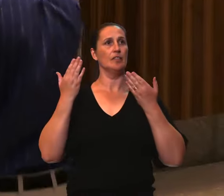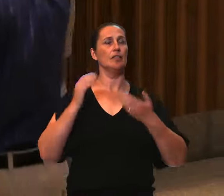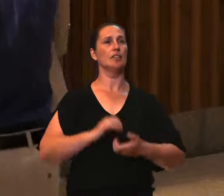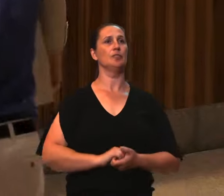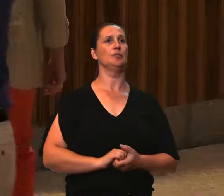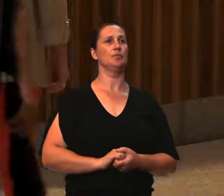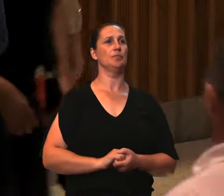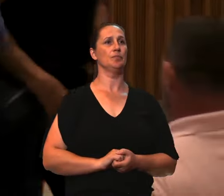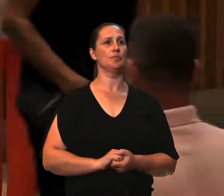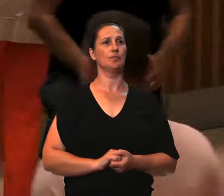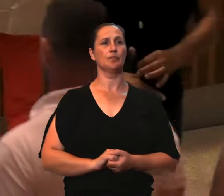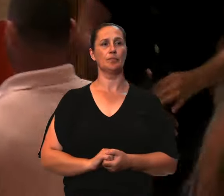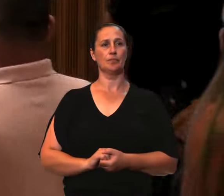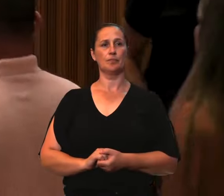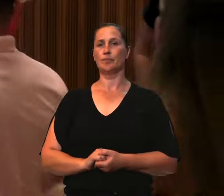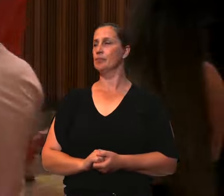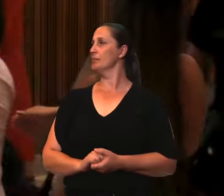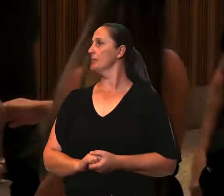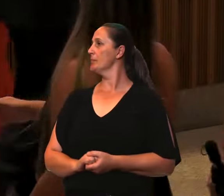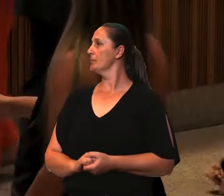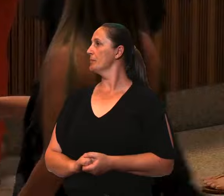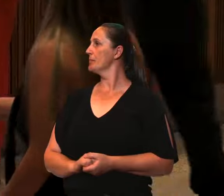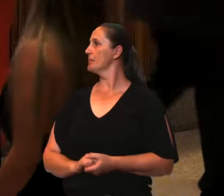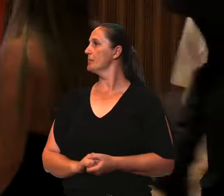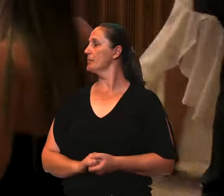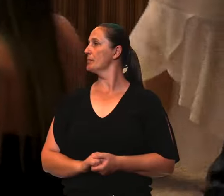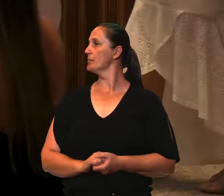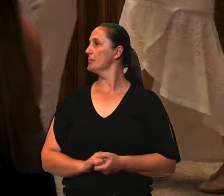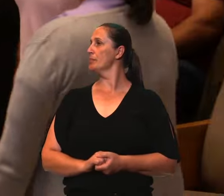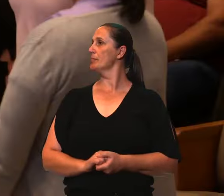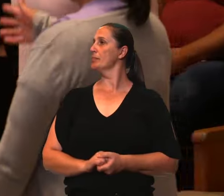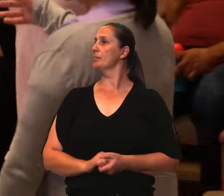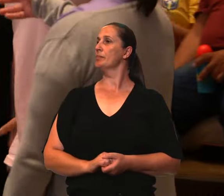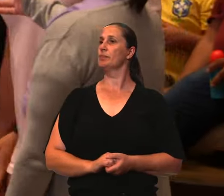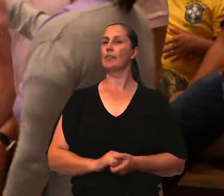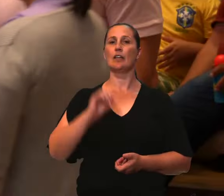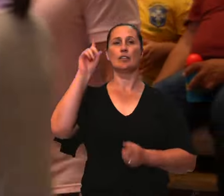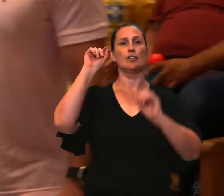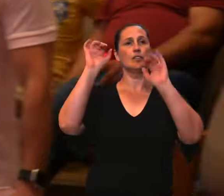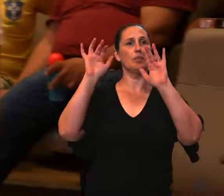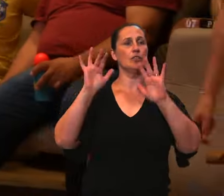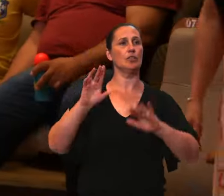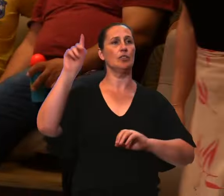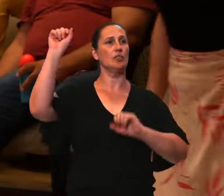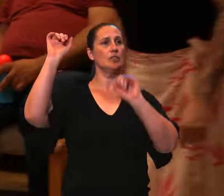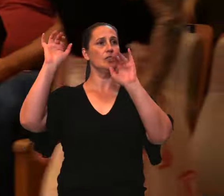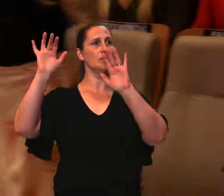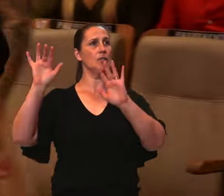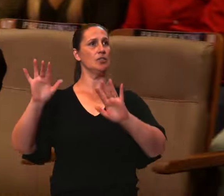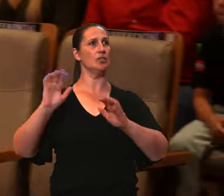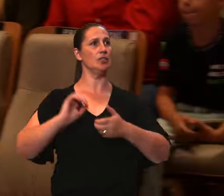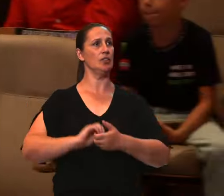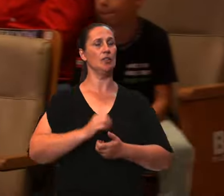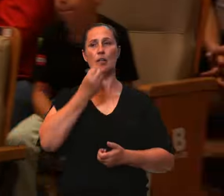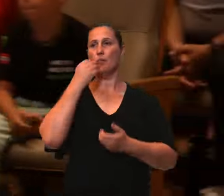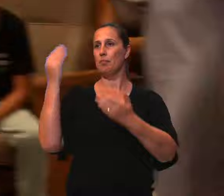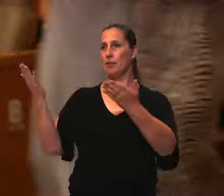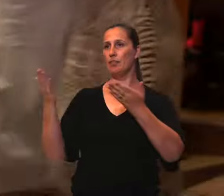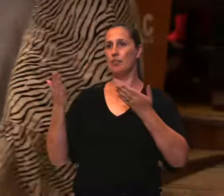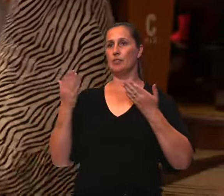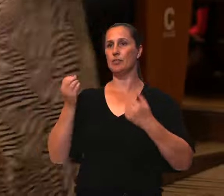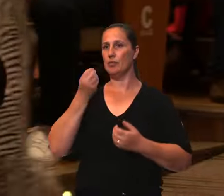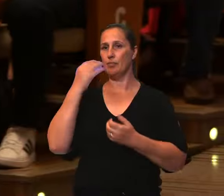para cá tem um relógio ali bem-vindo bem-vinda Deus te abençoe bem-vinda minha irmã Deus te abençoe bem-vindos olha